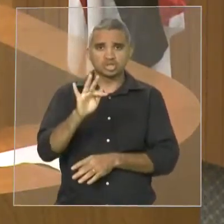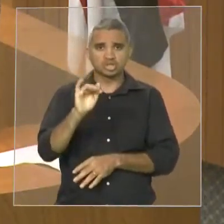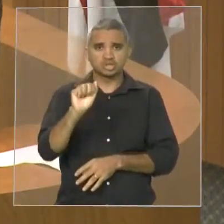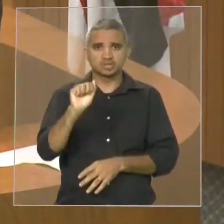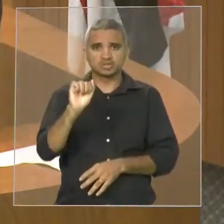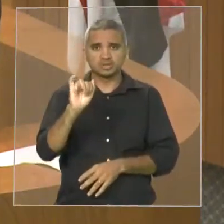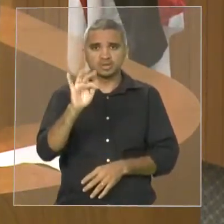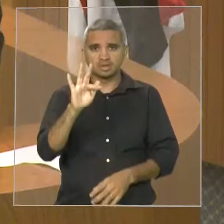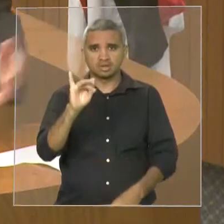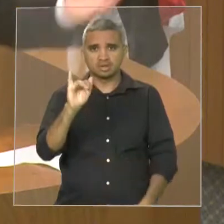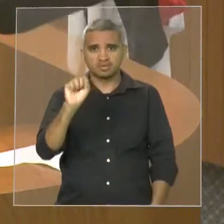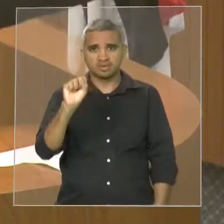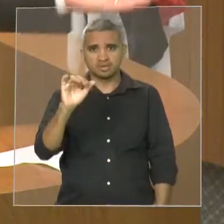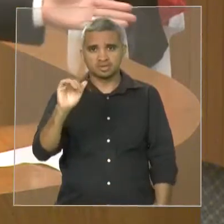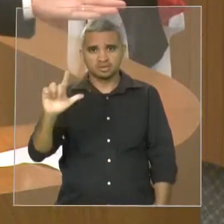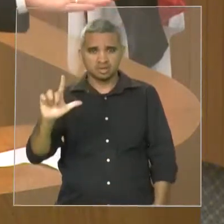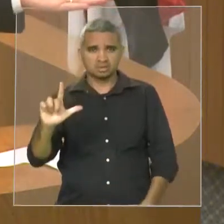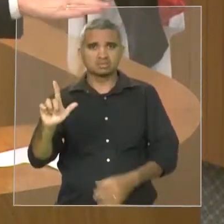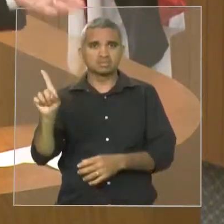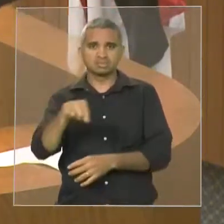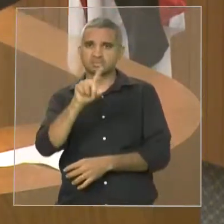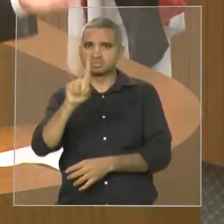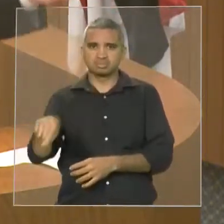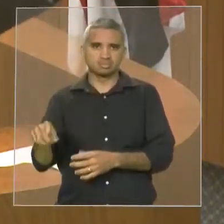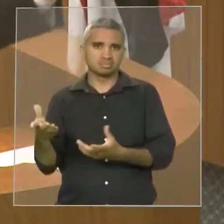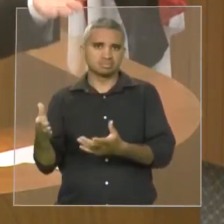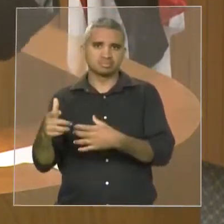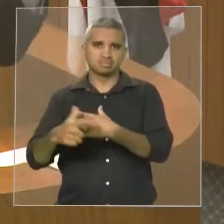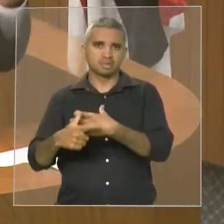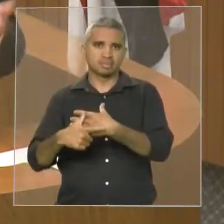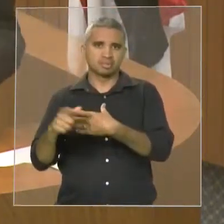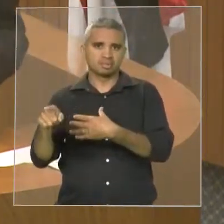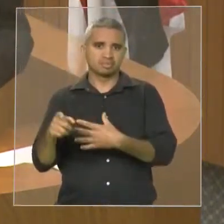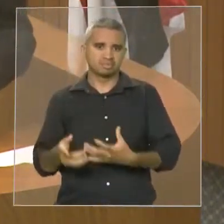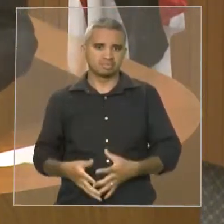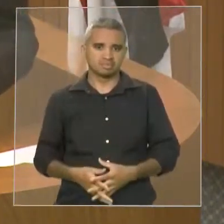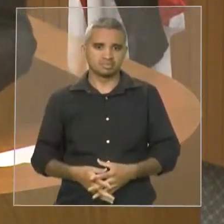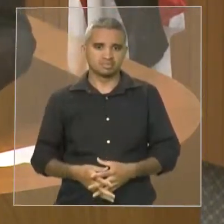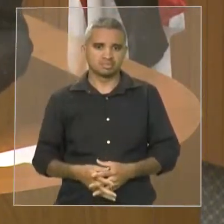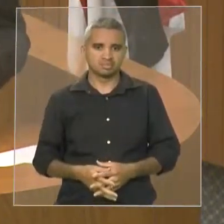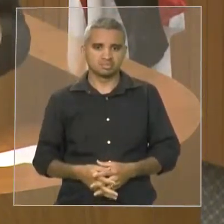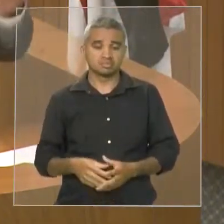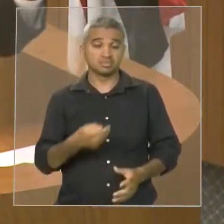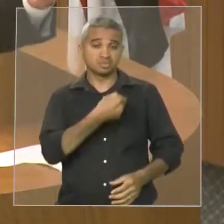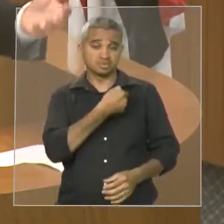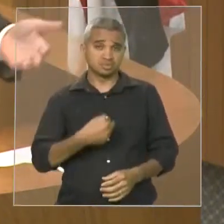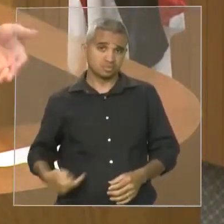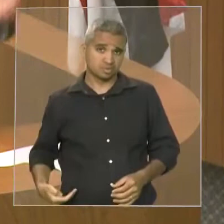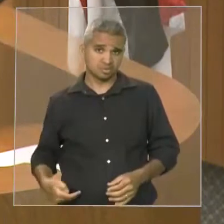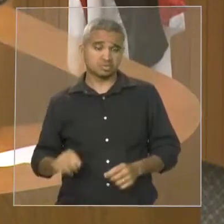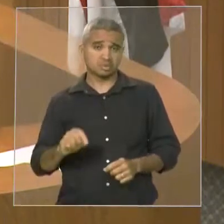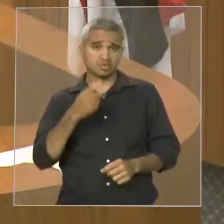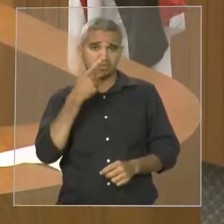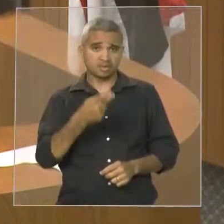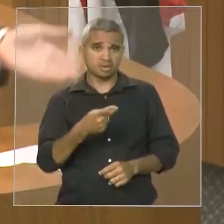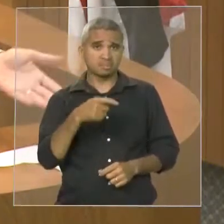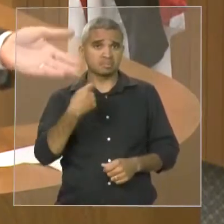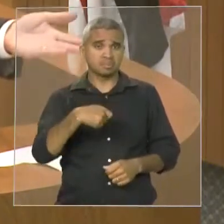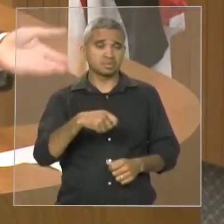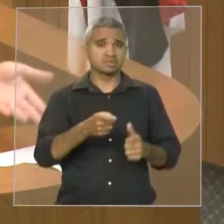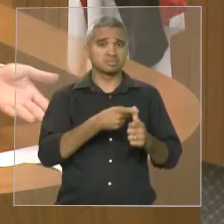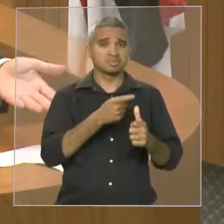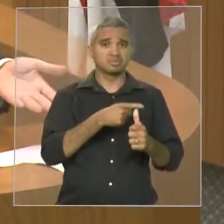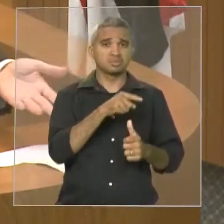manda um projeto a essa casa, dizendo que todos os atos do Conselho Fiscal têm que ter a autorização do Conselho que vai